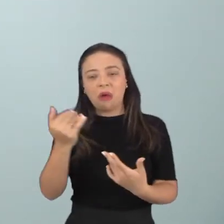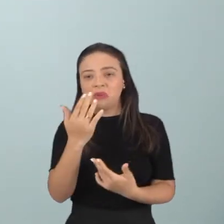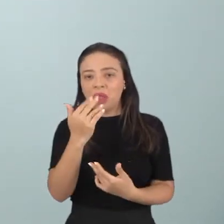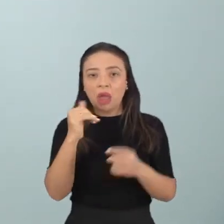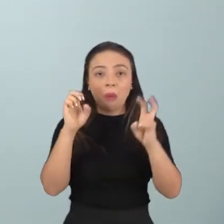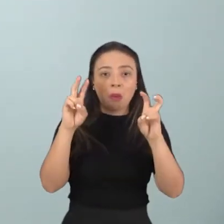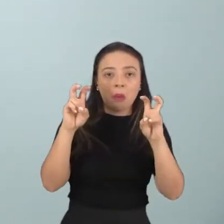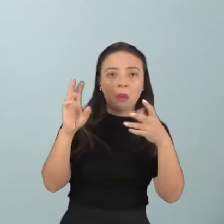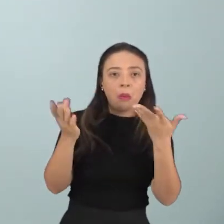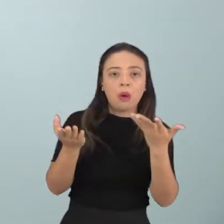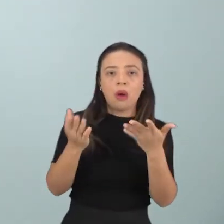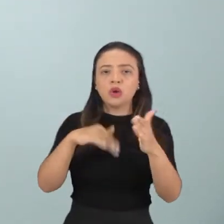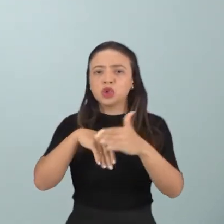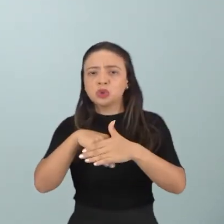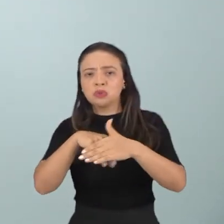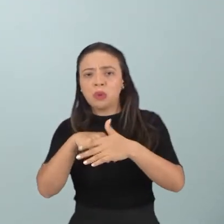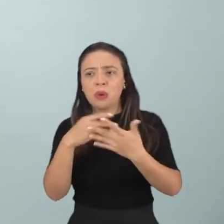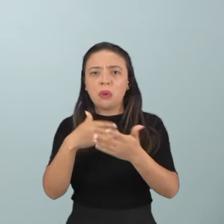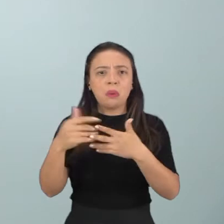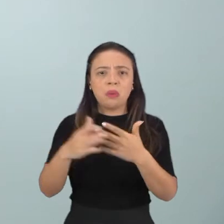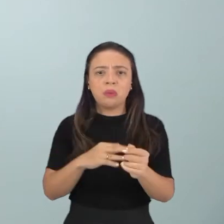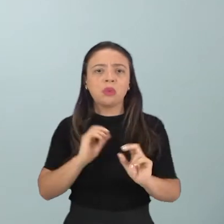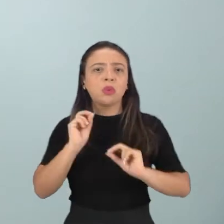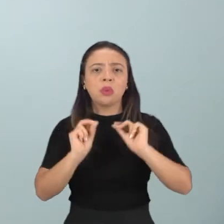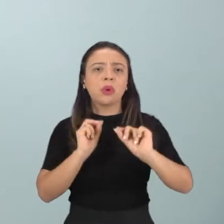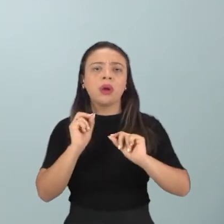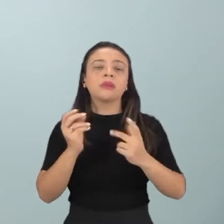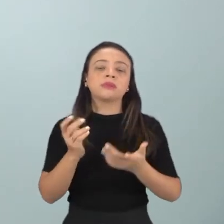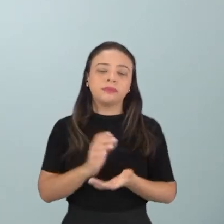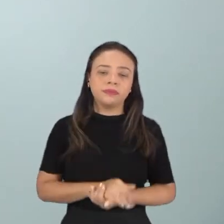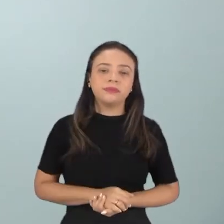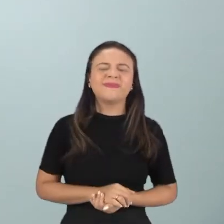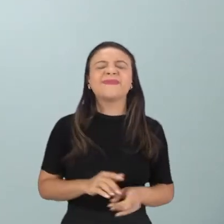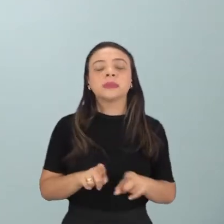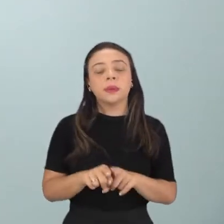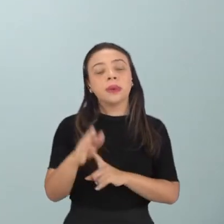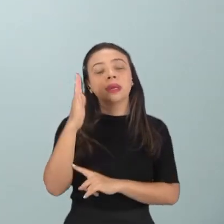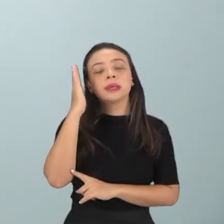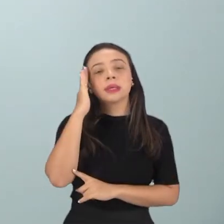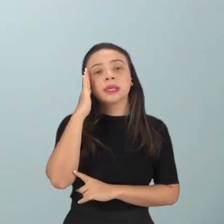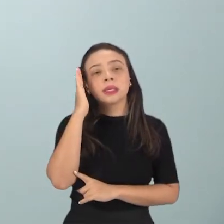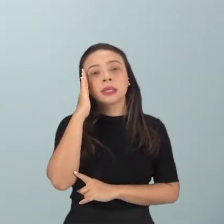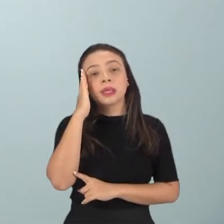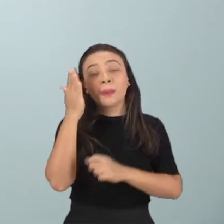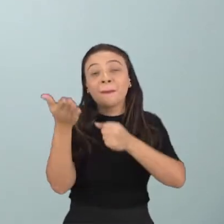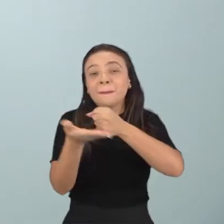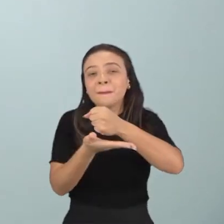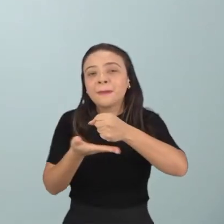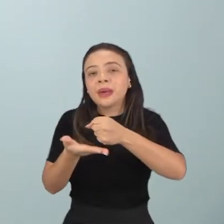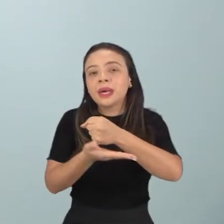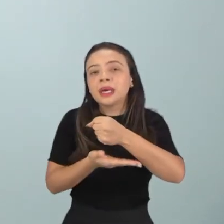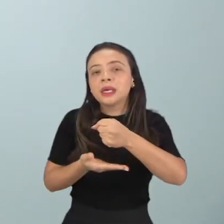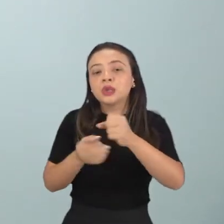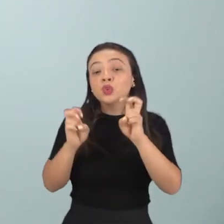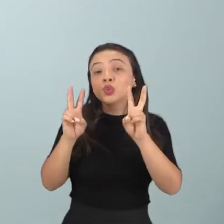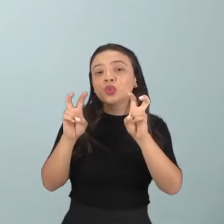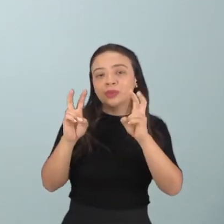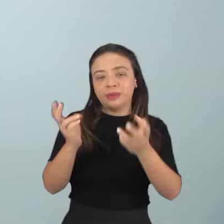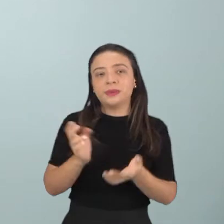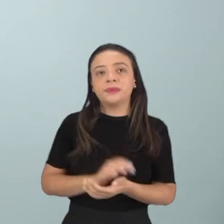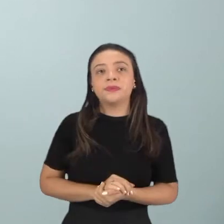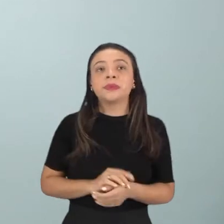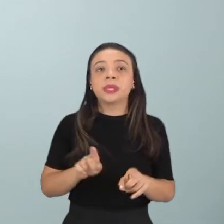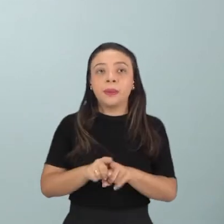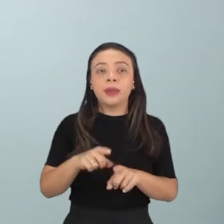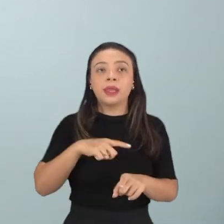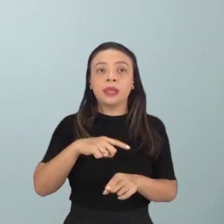esporte de amor você vai passar aquele aquele olhar geral um texto a ideia básica do que ele tá falando já a técnica